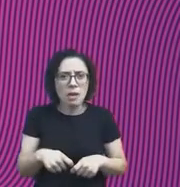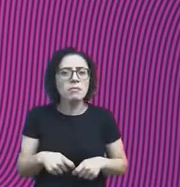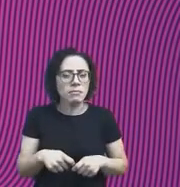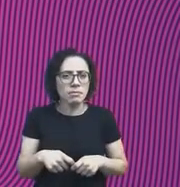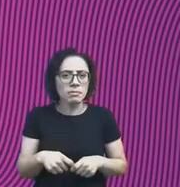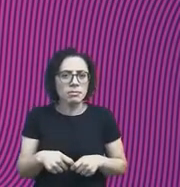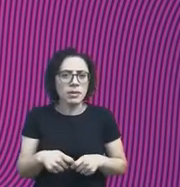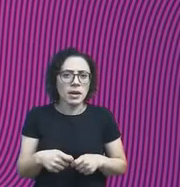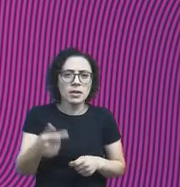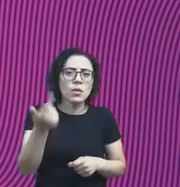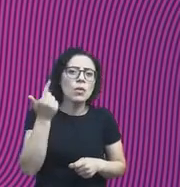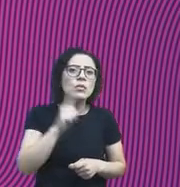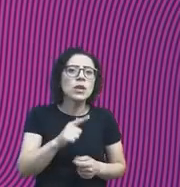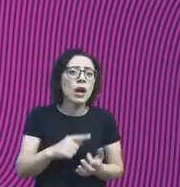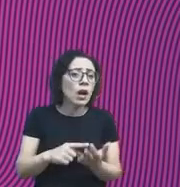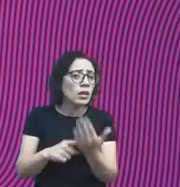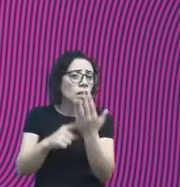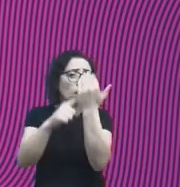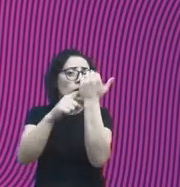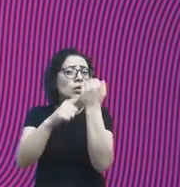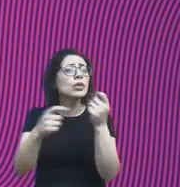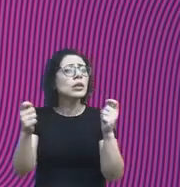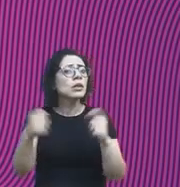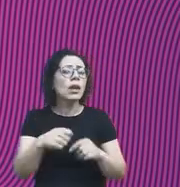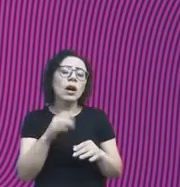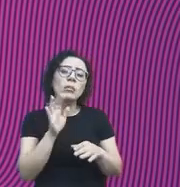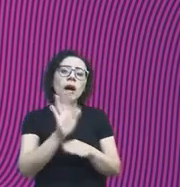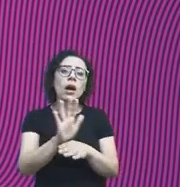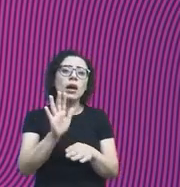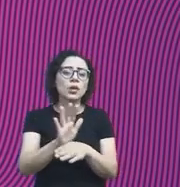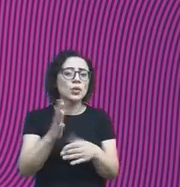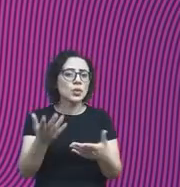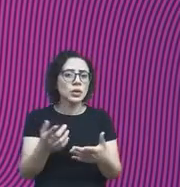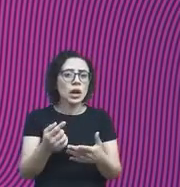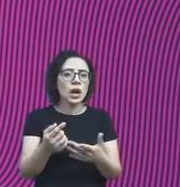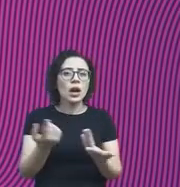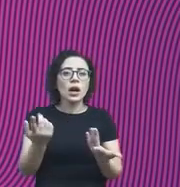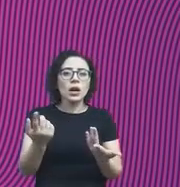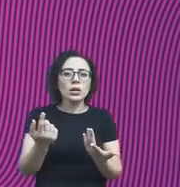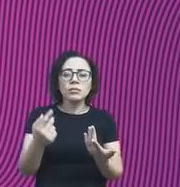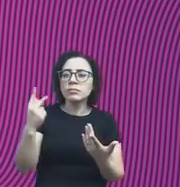tecnologia, ela é capaz de hoje personalizar muitas das